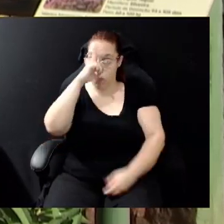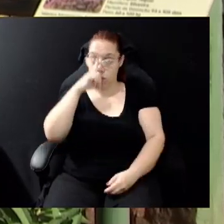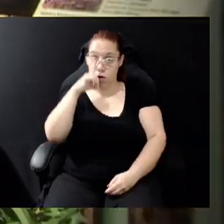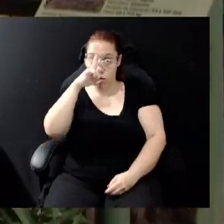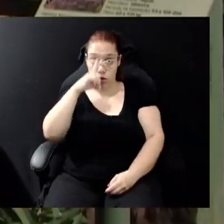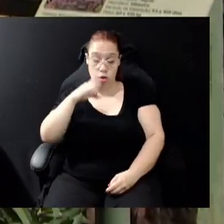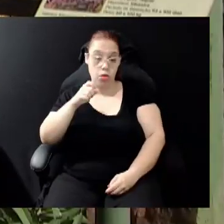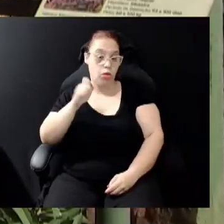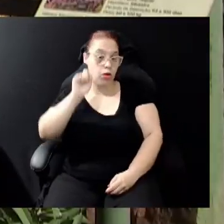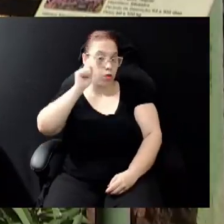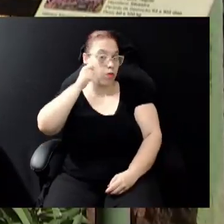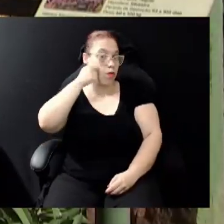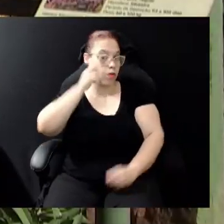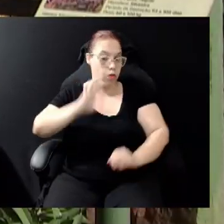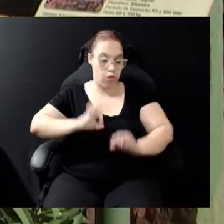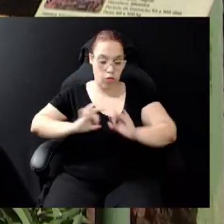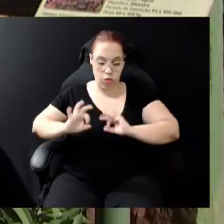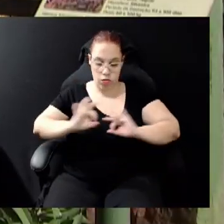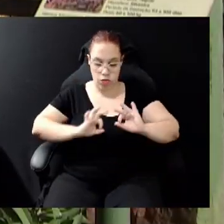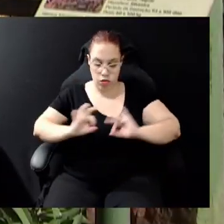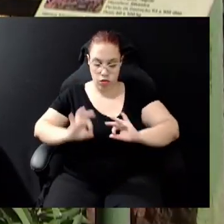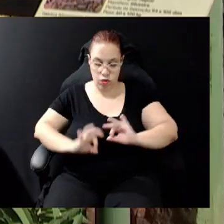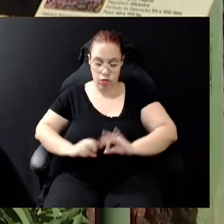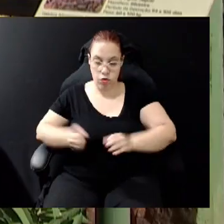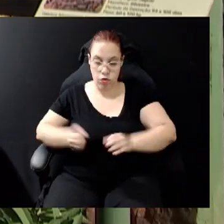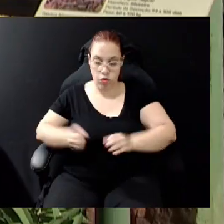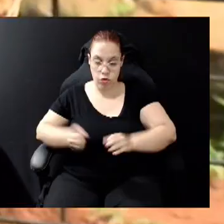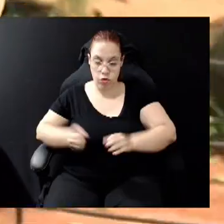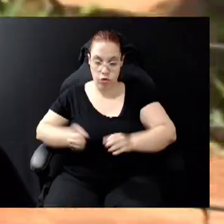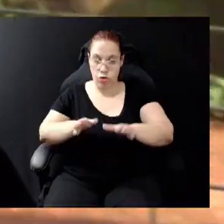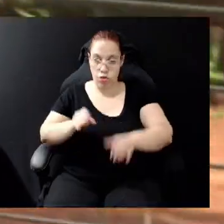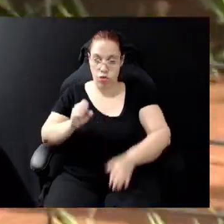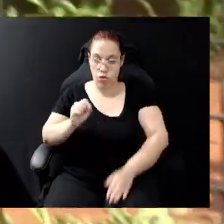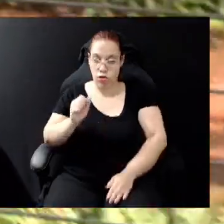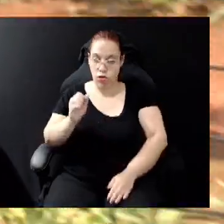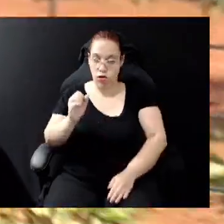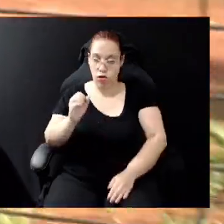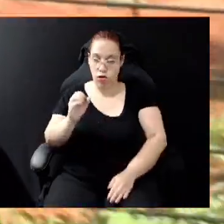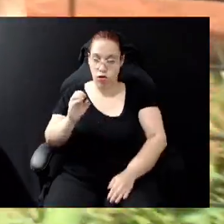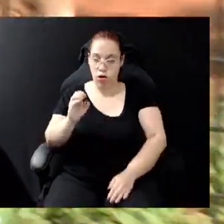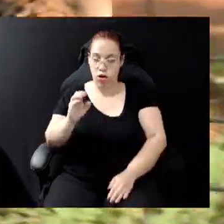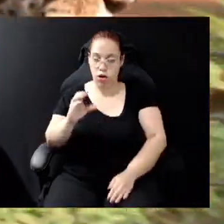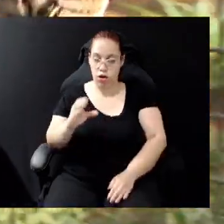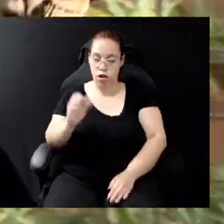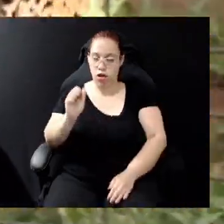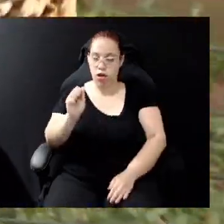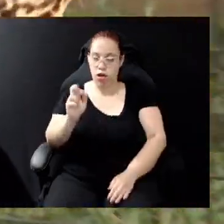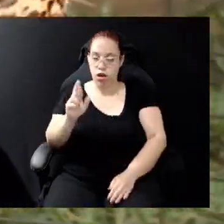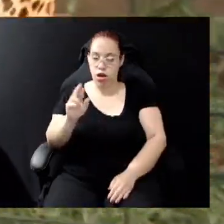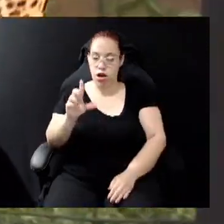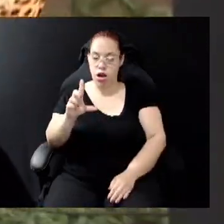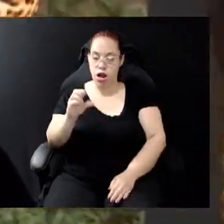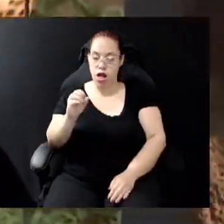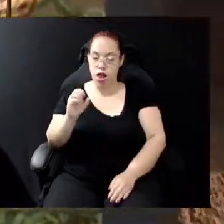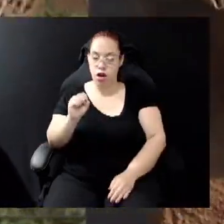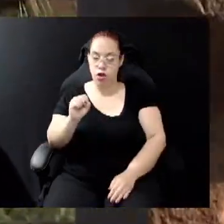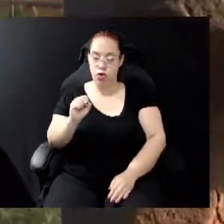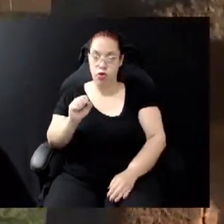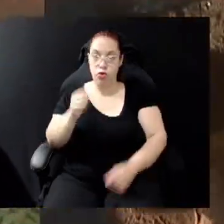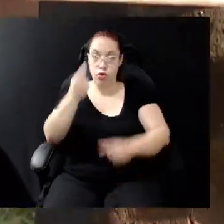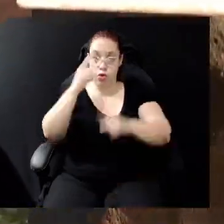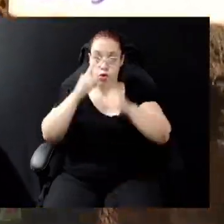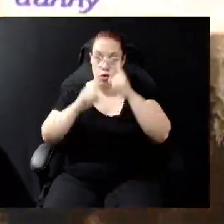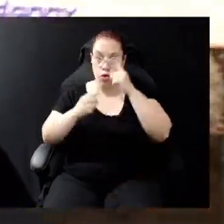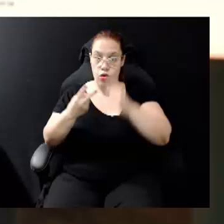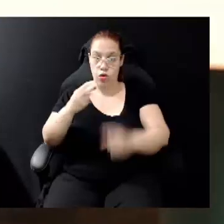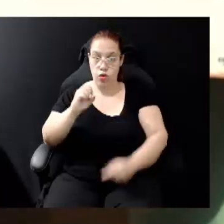tá? Ele é nascido no Zoo de São Carlos em 2005, tá? Ele nasceu até em fevereiro de 2005, está completando